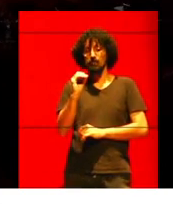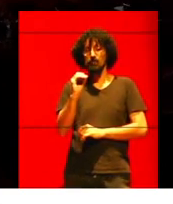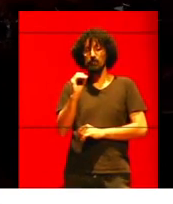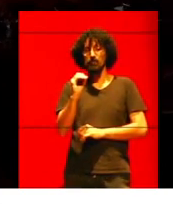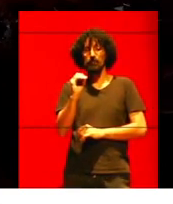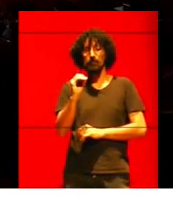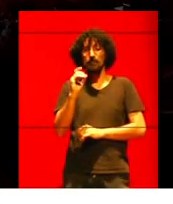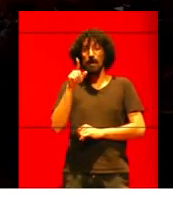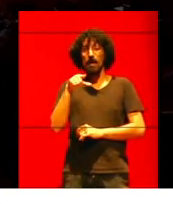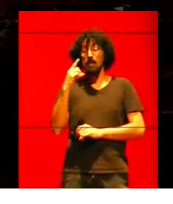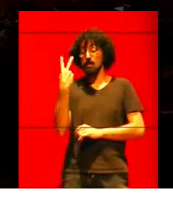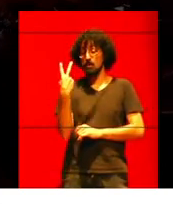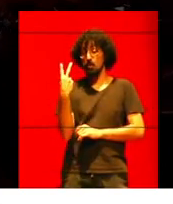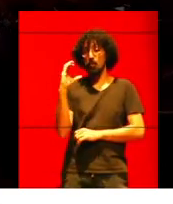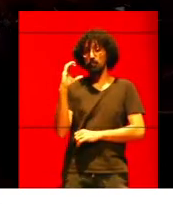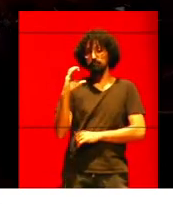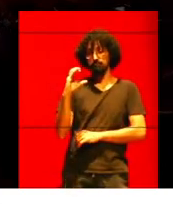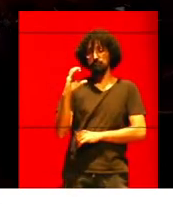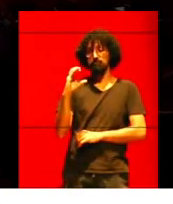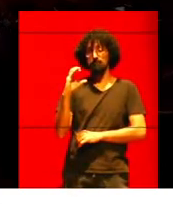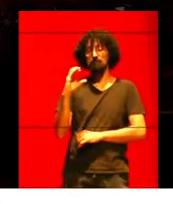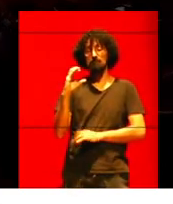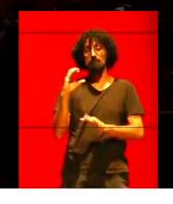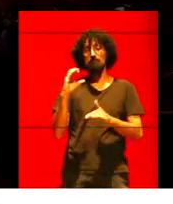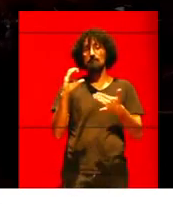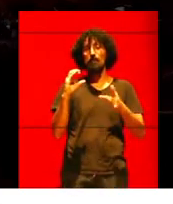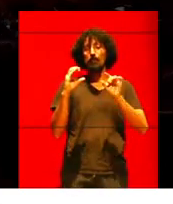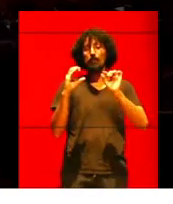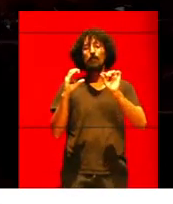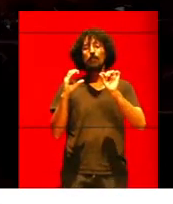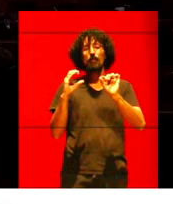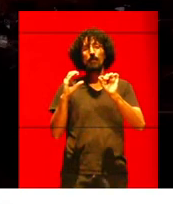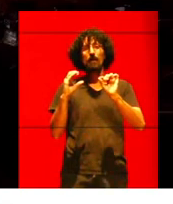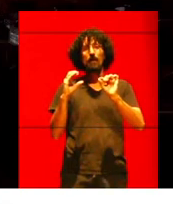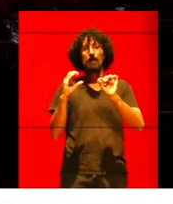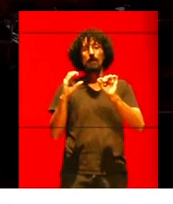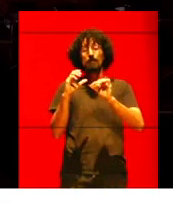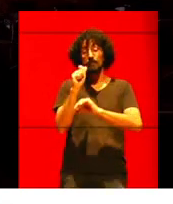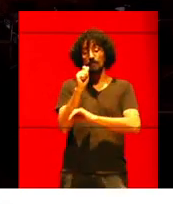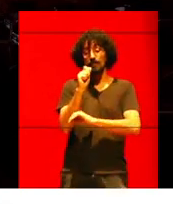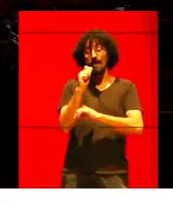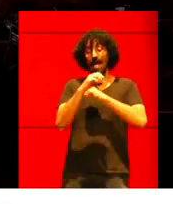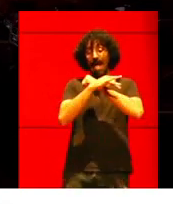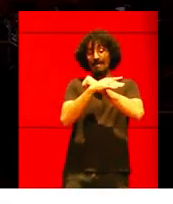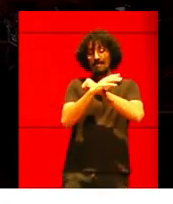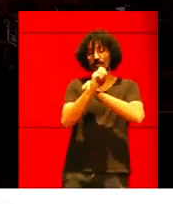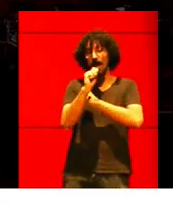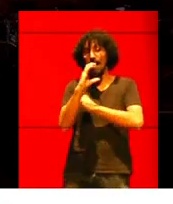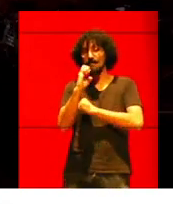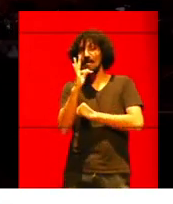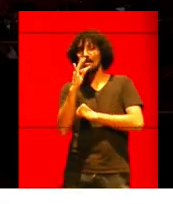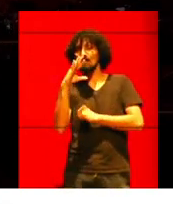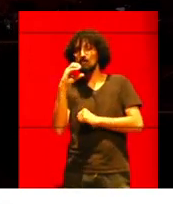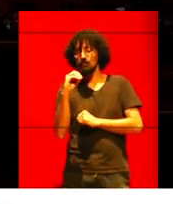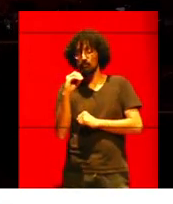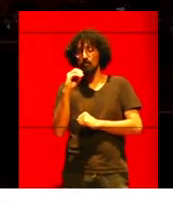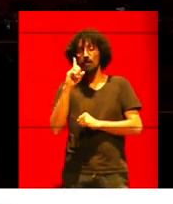é de 2 carbonos, tá? Porque é como chamado o ácido acético que vem do ácido